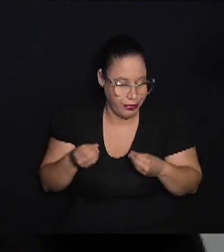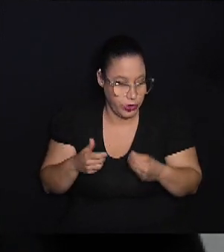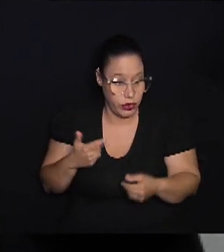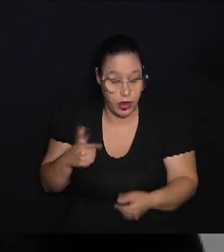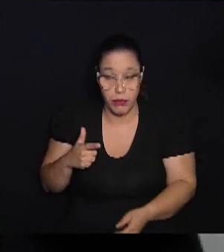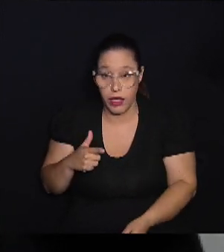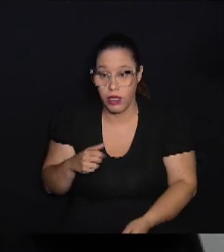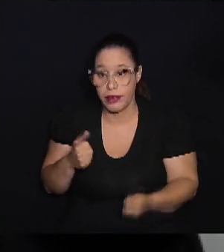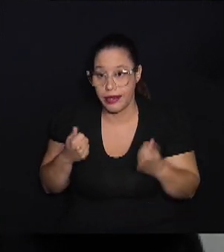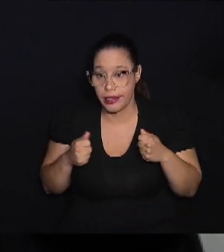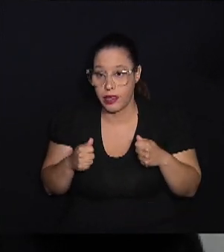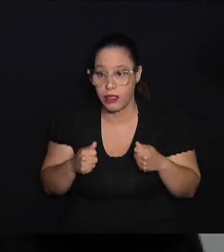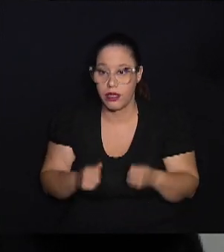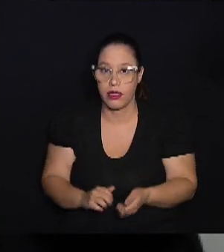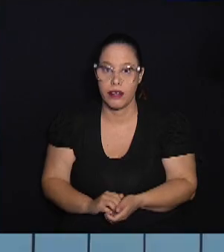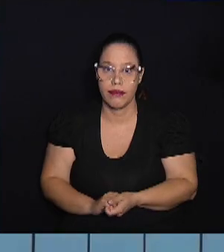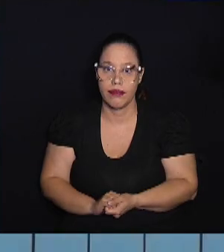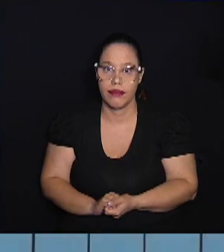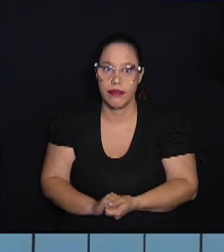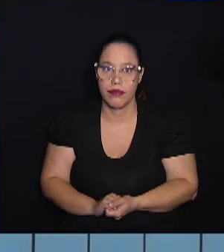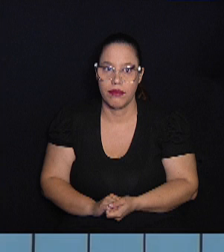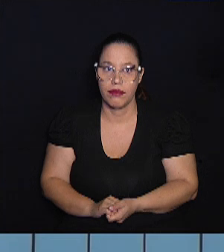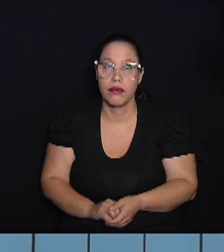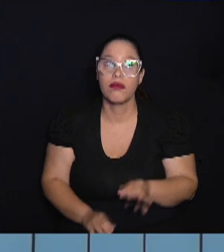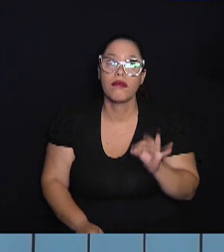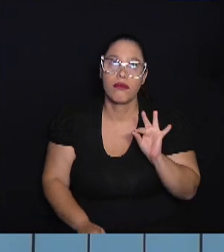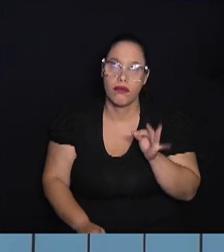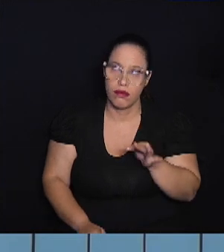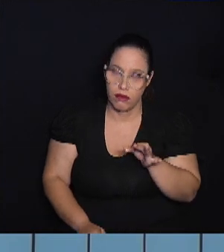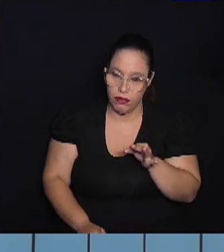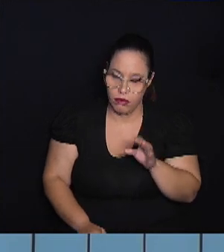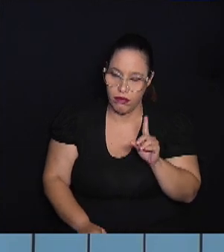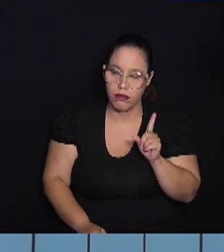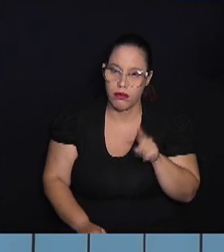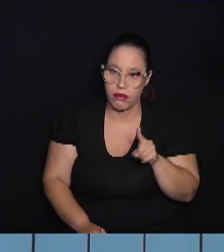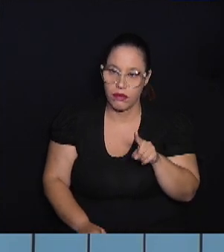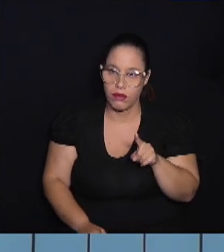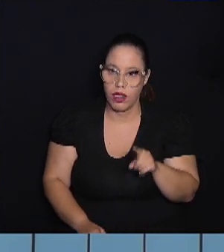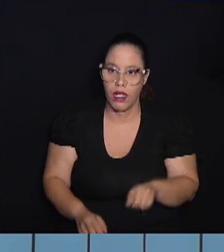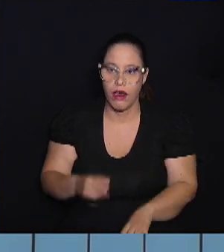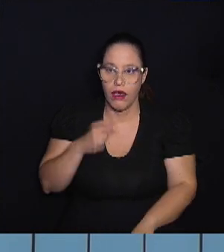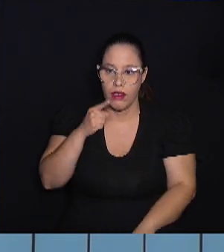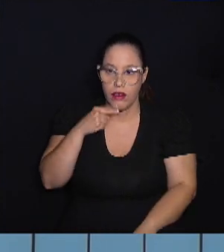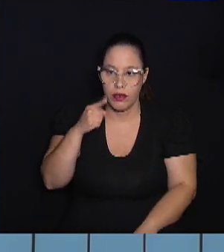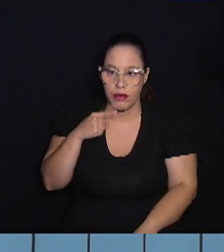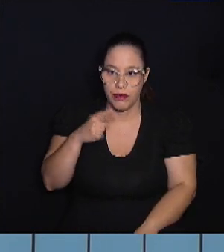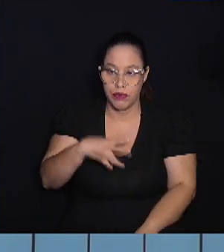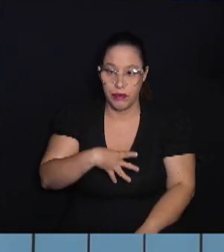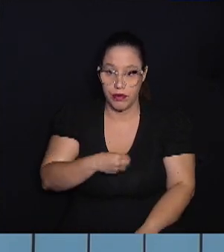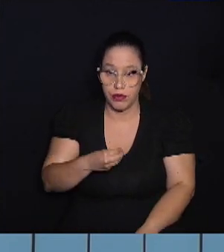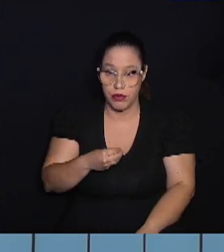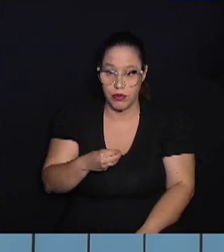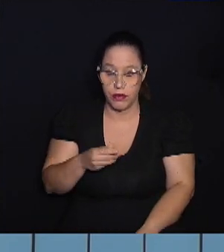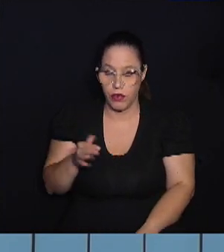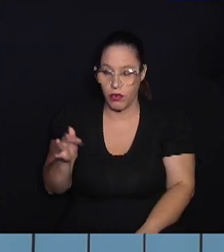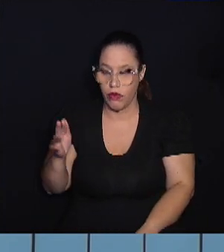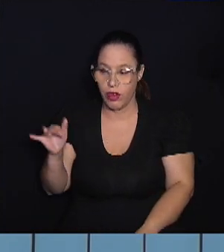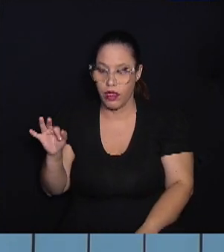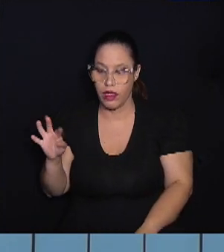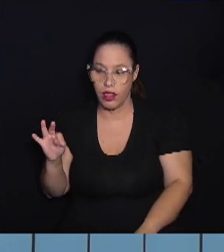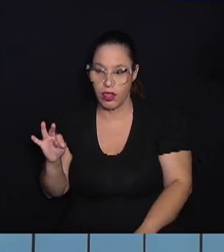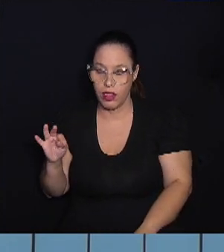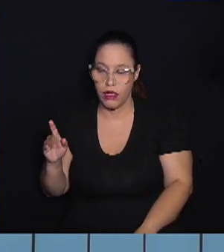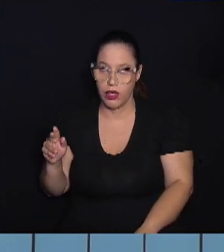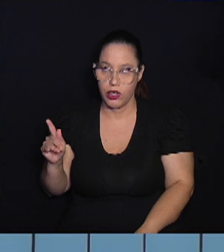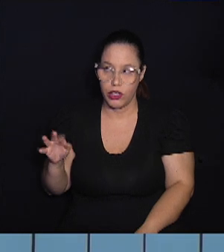pensando ali no jantar. Exatamente. Além da questão da infertilidade, o fast food é o que está gerando